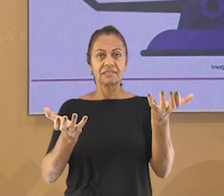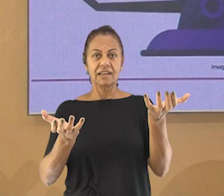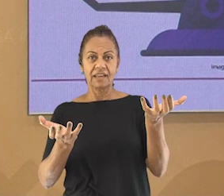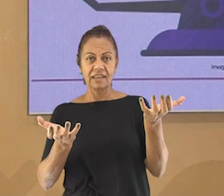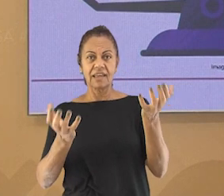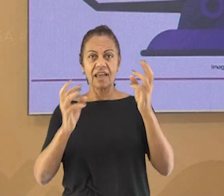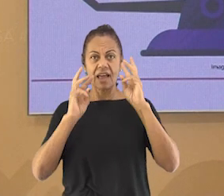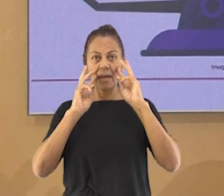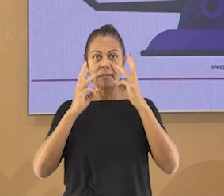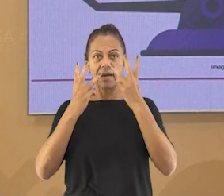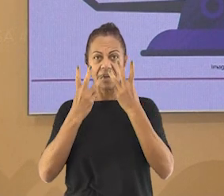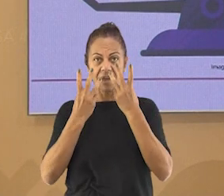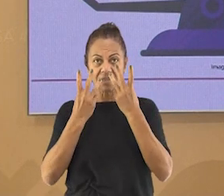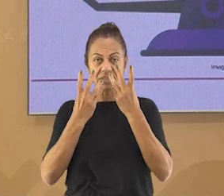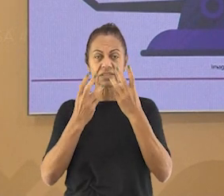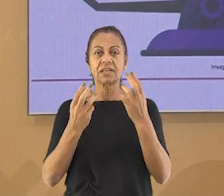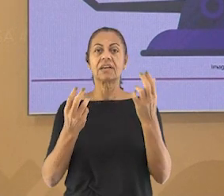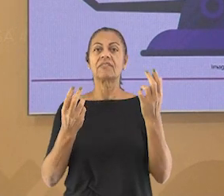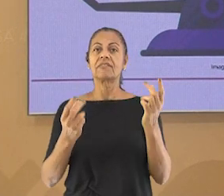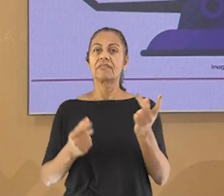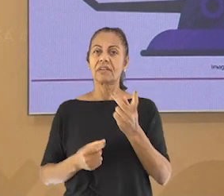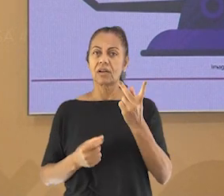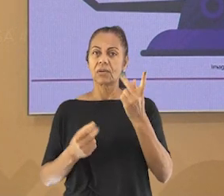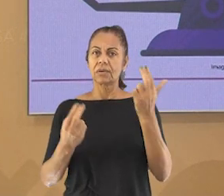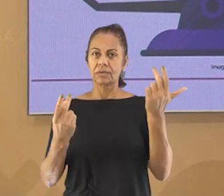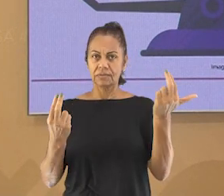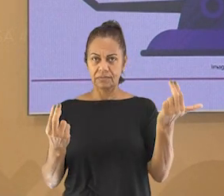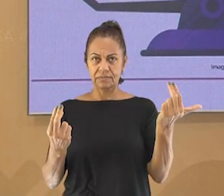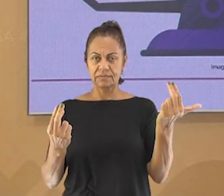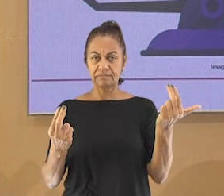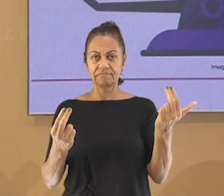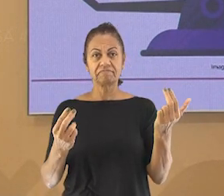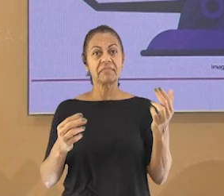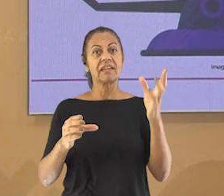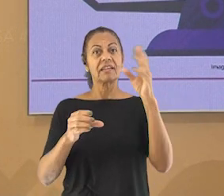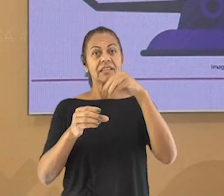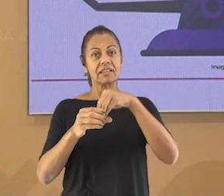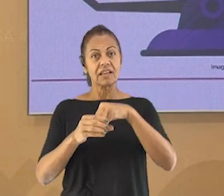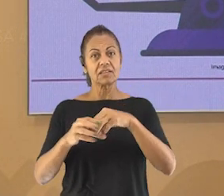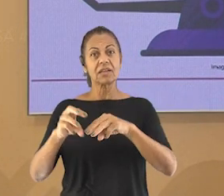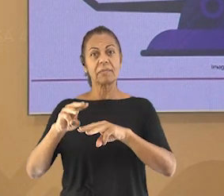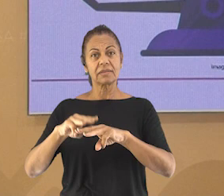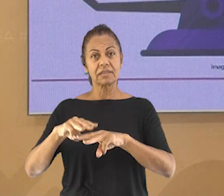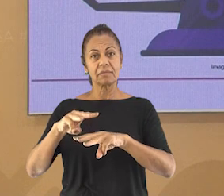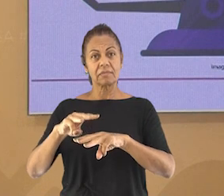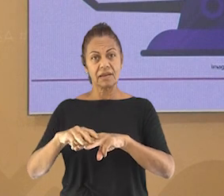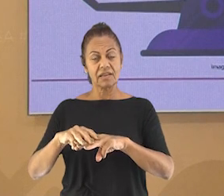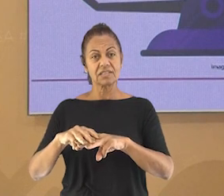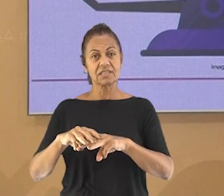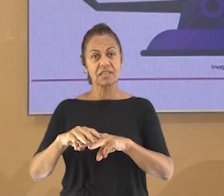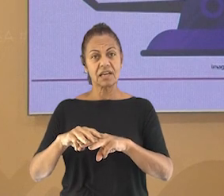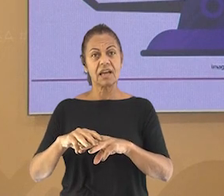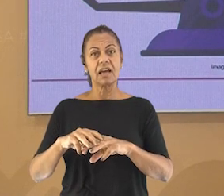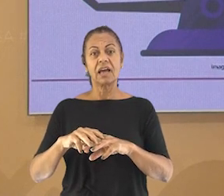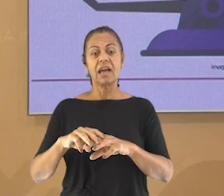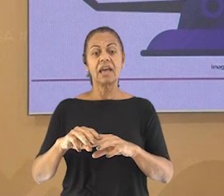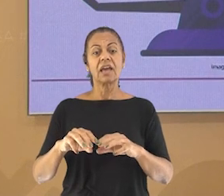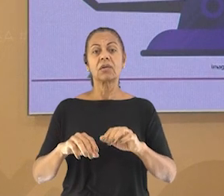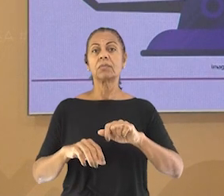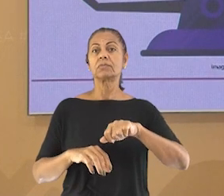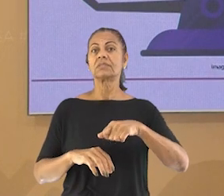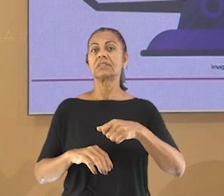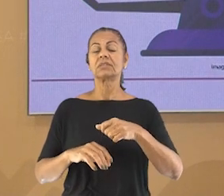lados possuem a mesma massa, ou seja, valores iguais. Na matemática, essa função ela